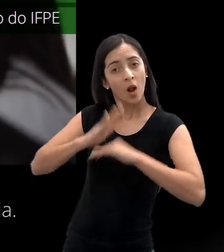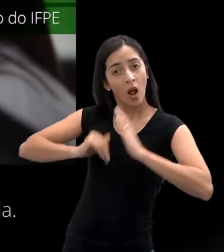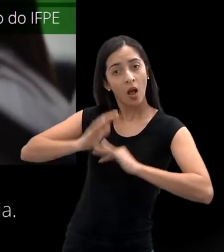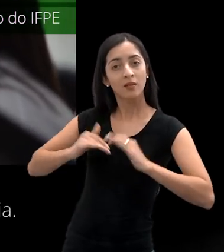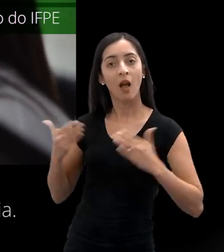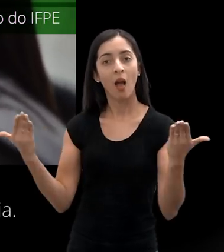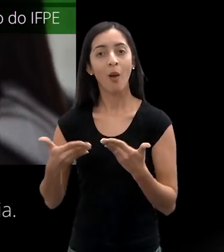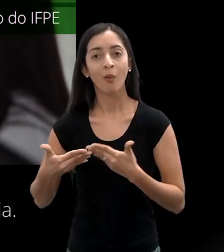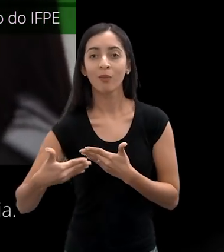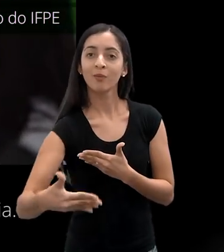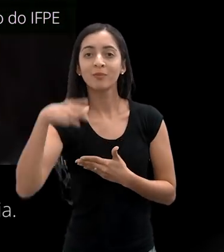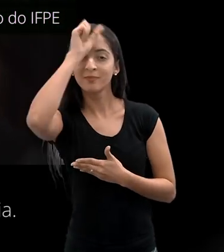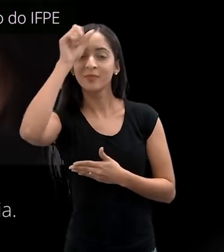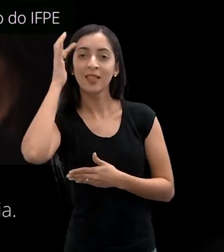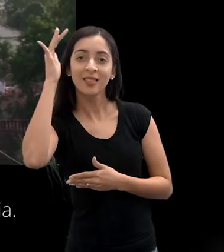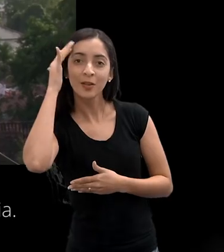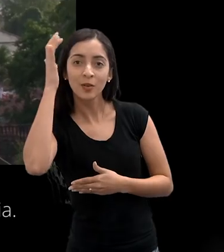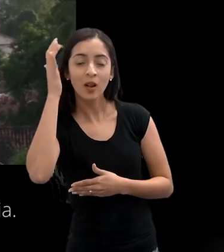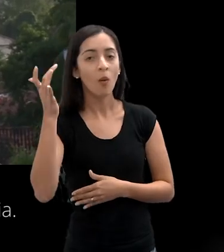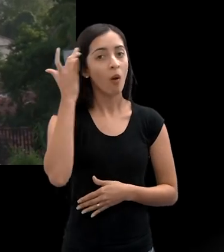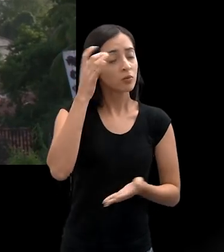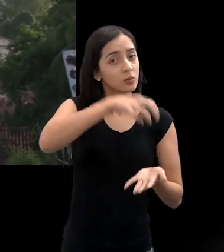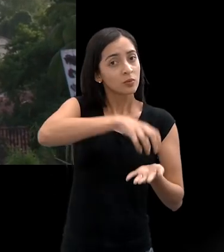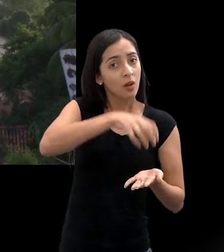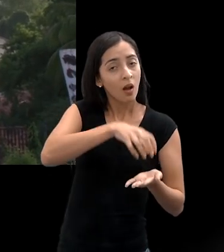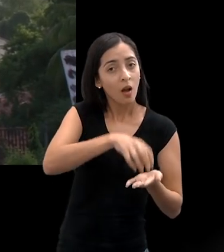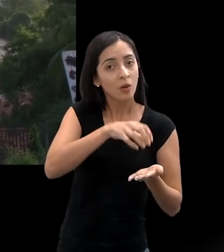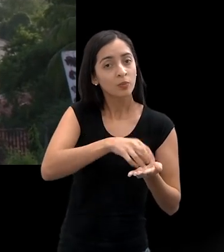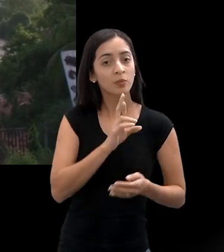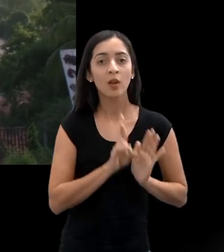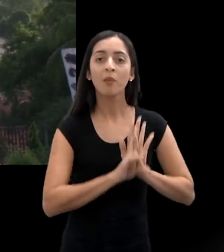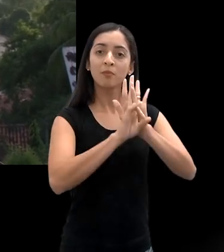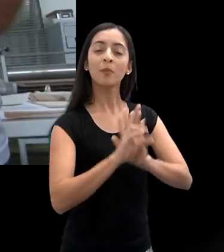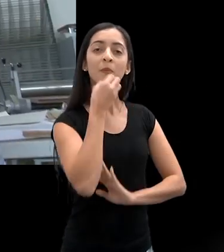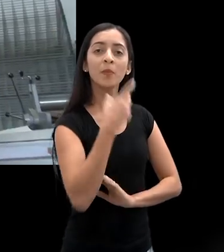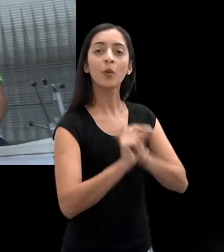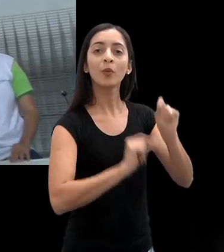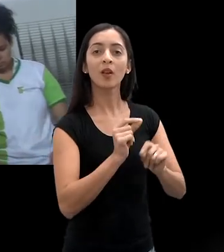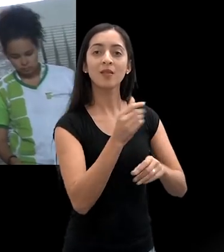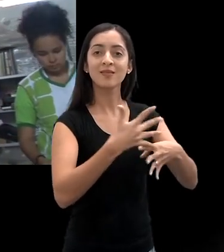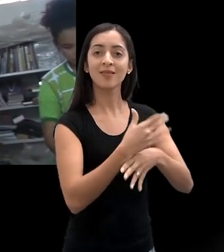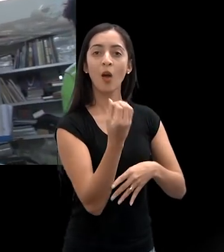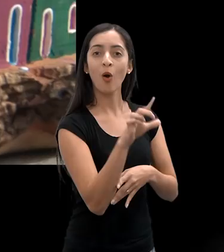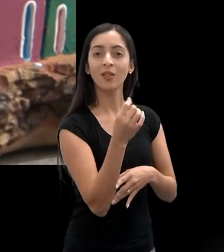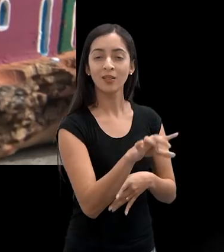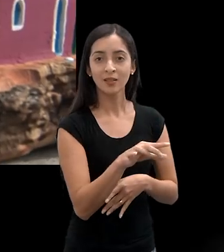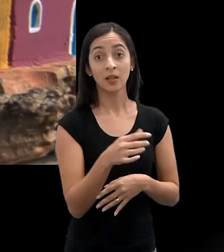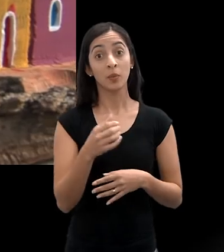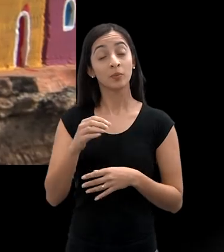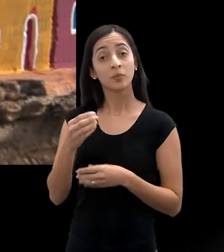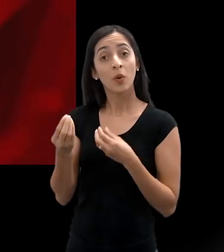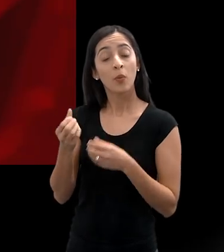prática, eu vi tudo aqui na teoria. Eu acho que o campus Olinda ele reflete bastante a imagem de Olinda